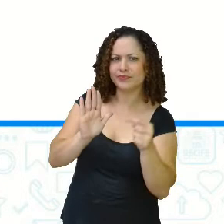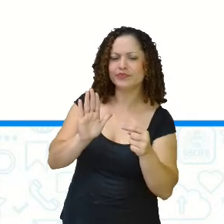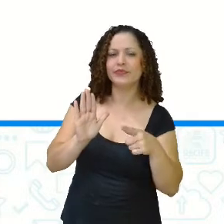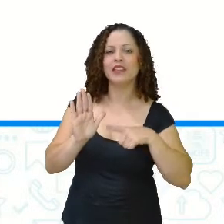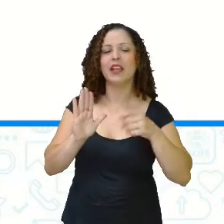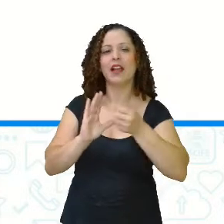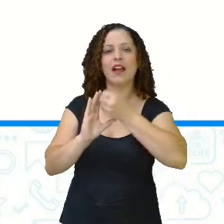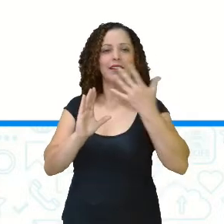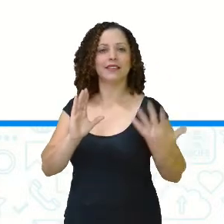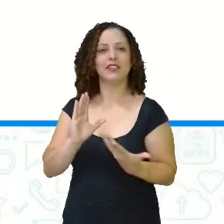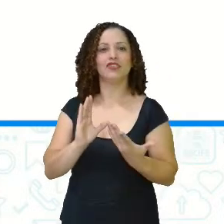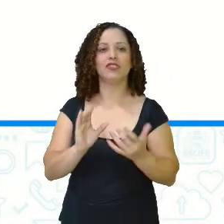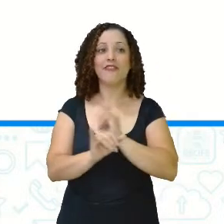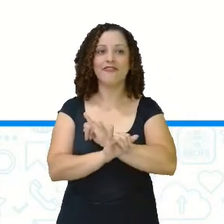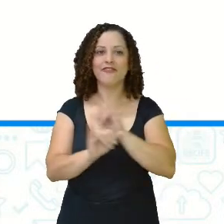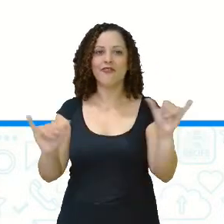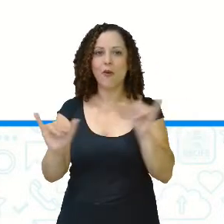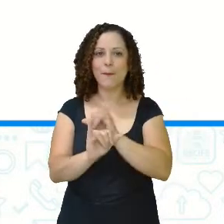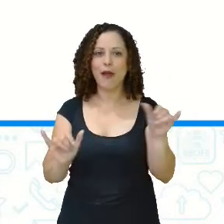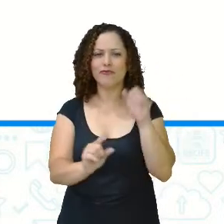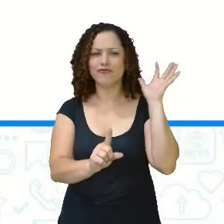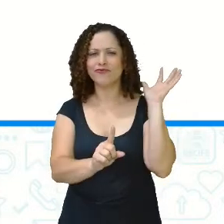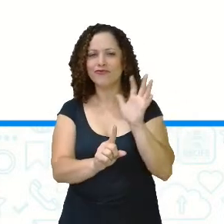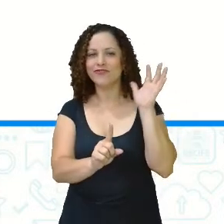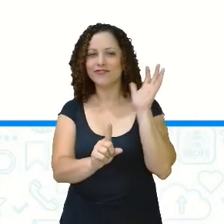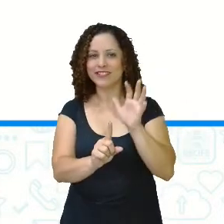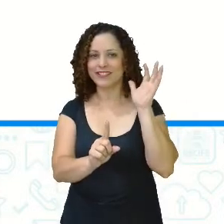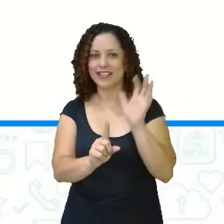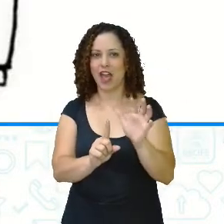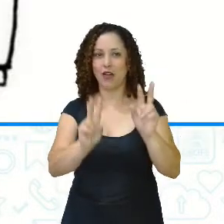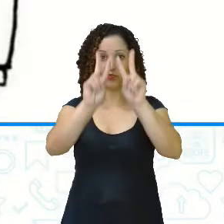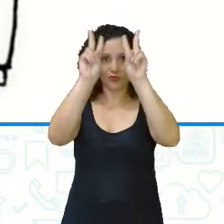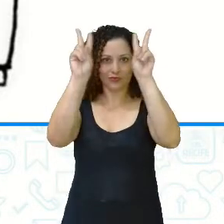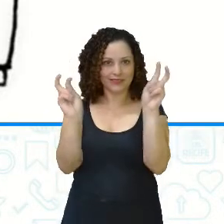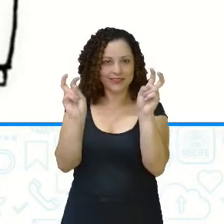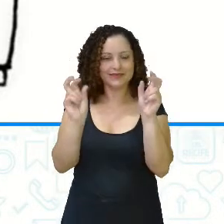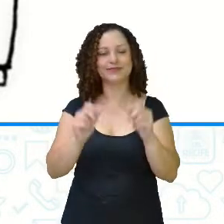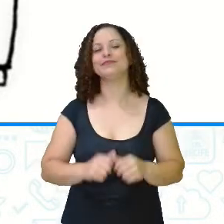característica informar e persuadir o leitor sobre o assunto.